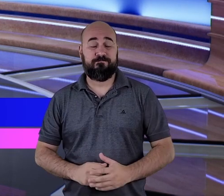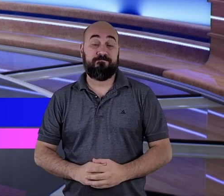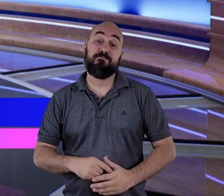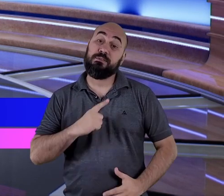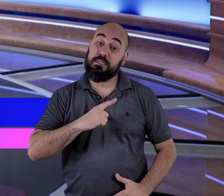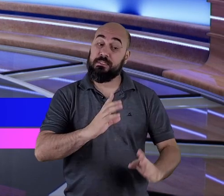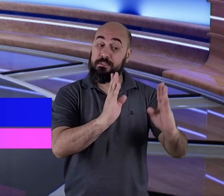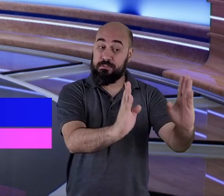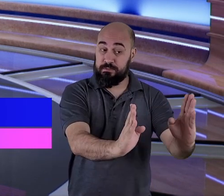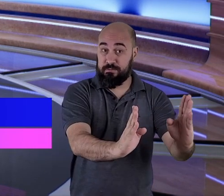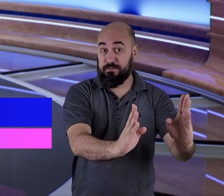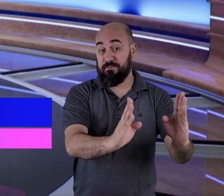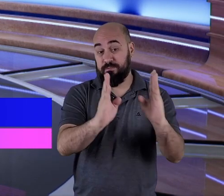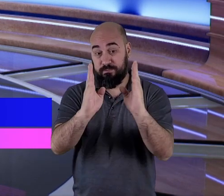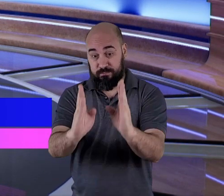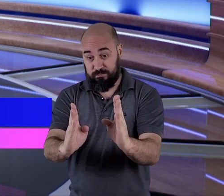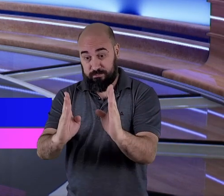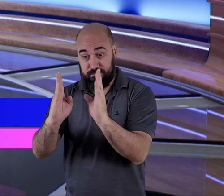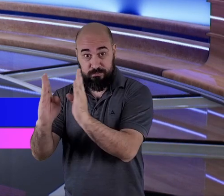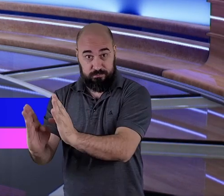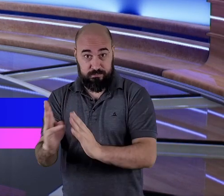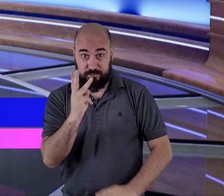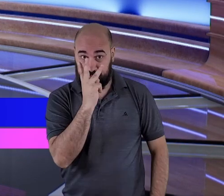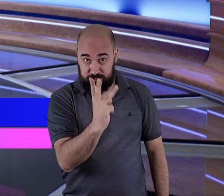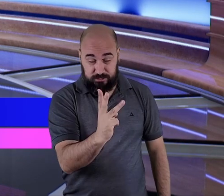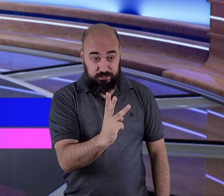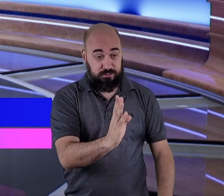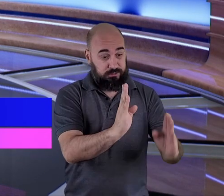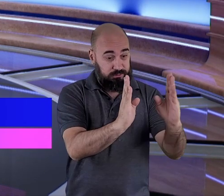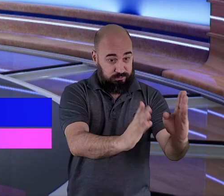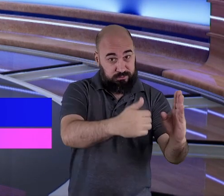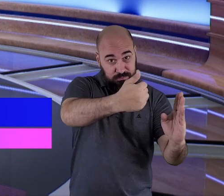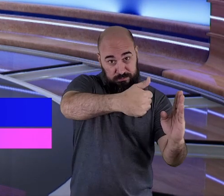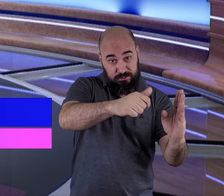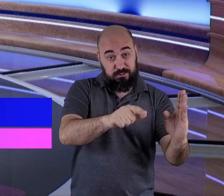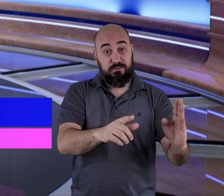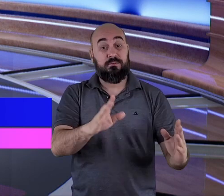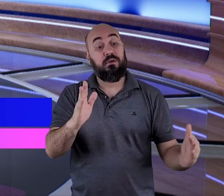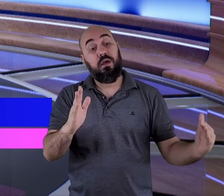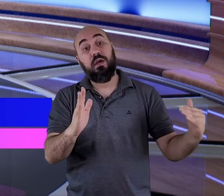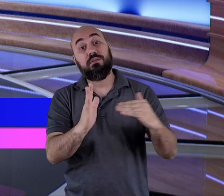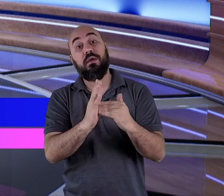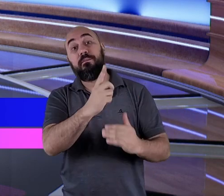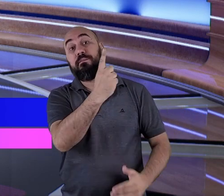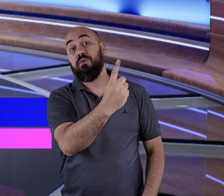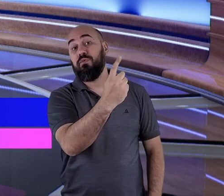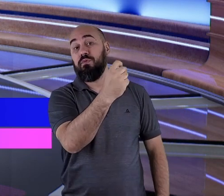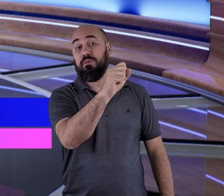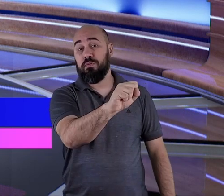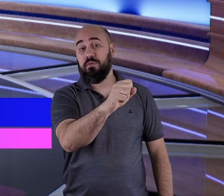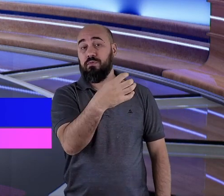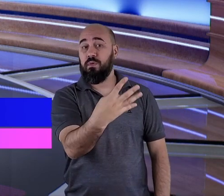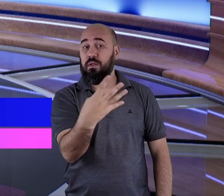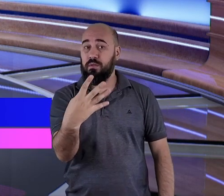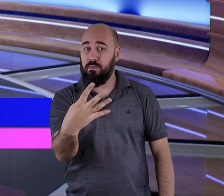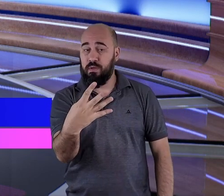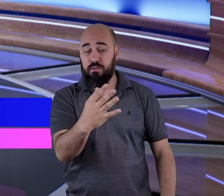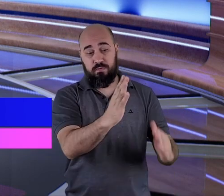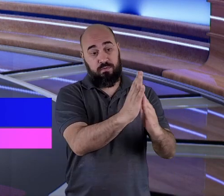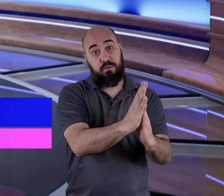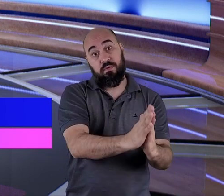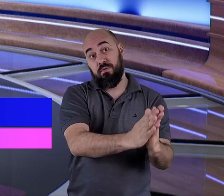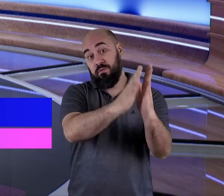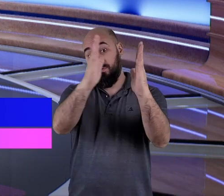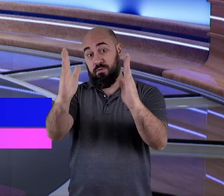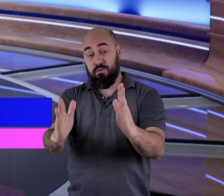volta de Jesus, a partir de 1844, até o retorno de Cristo. A fase do juízo comprobatório,